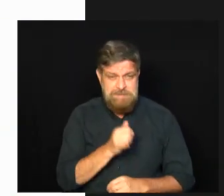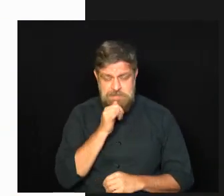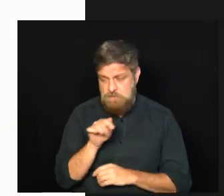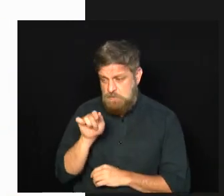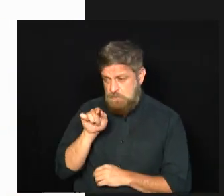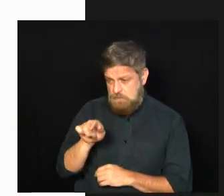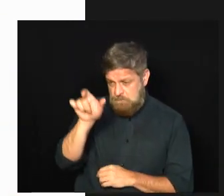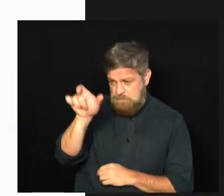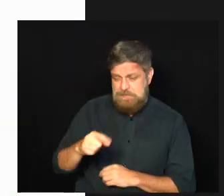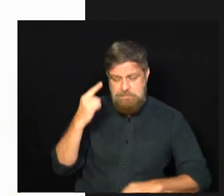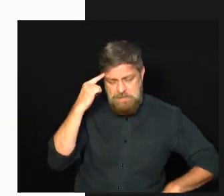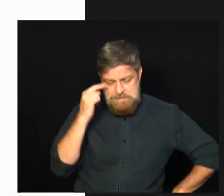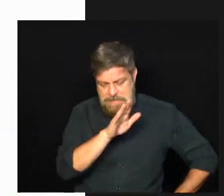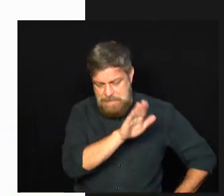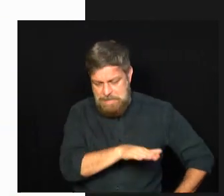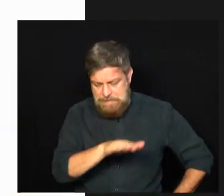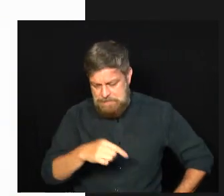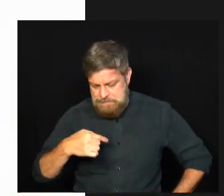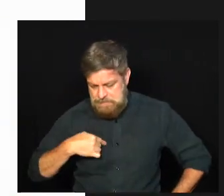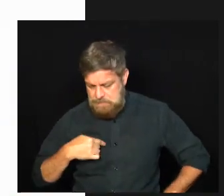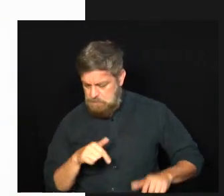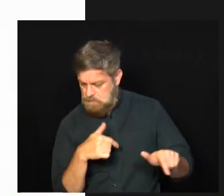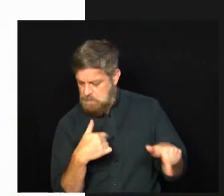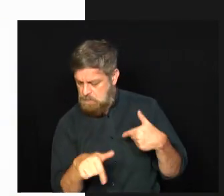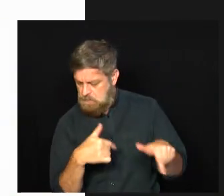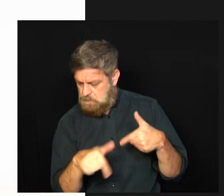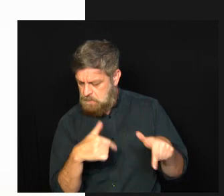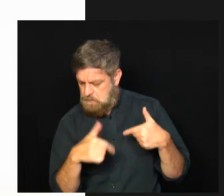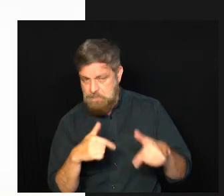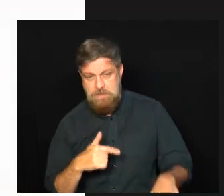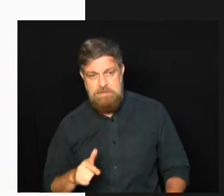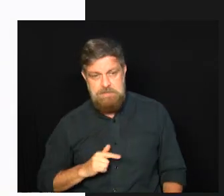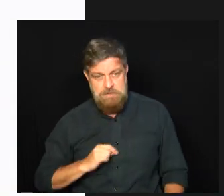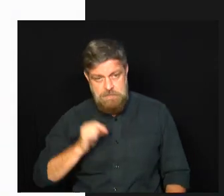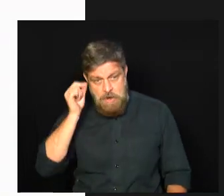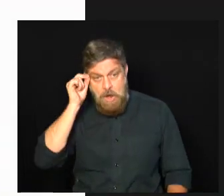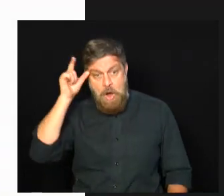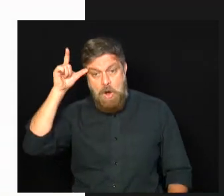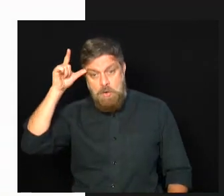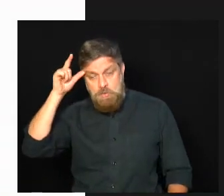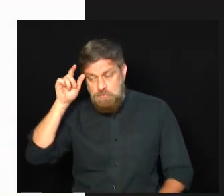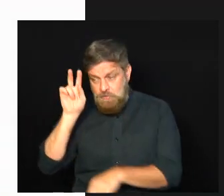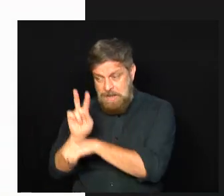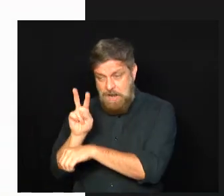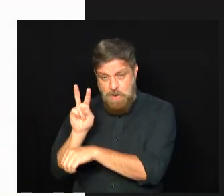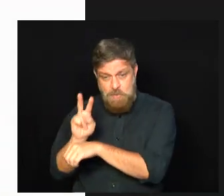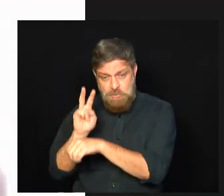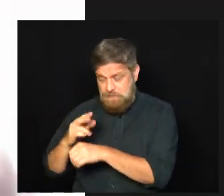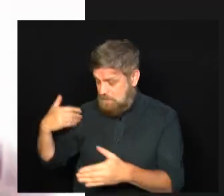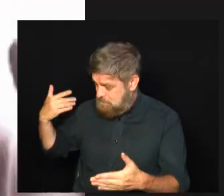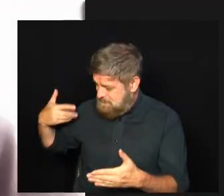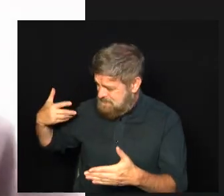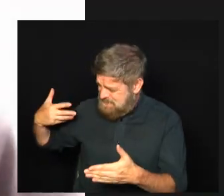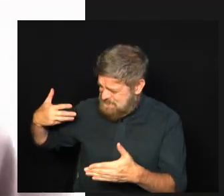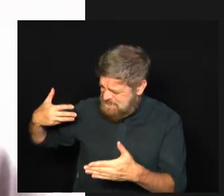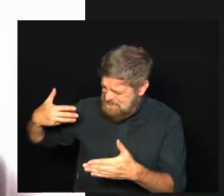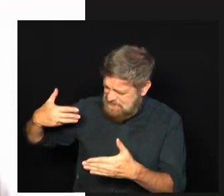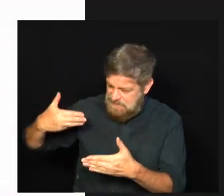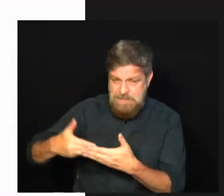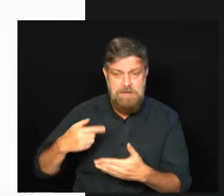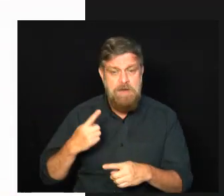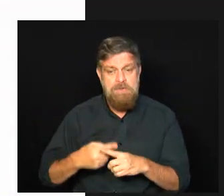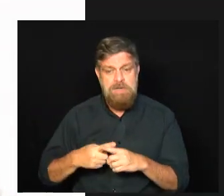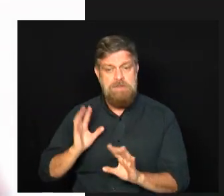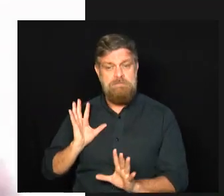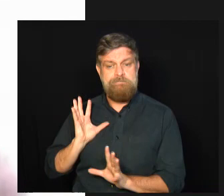na criança, então eu venho trabalhando com a questão da preservação do patrimônio cultural, por quê? Porque é este